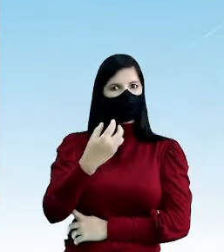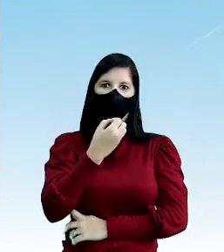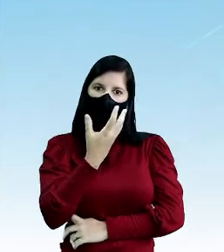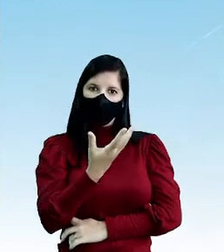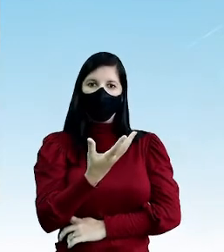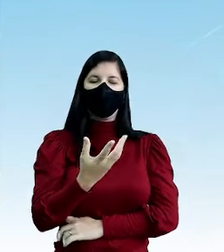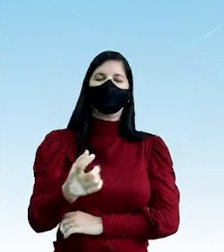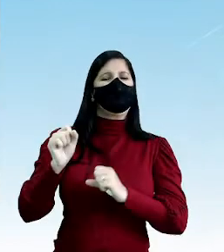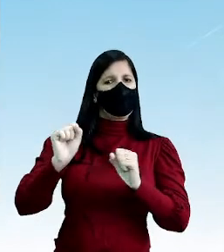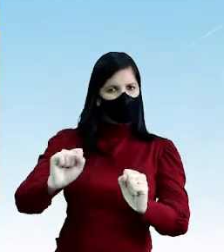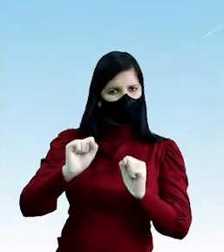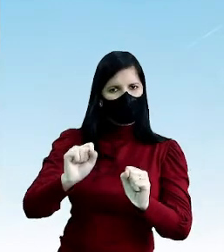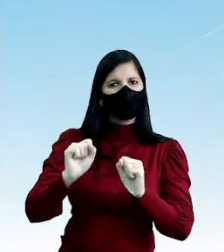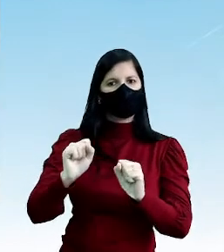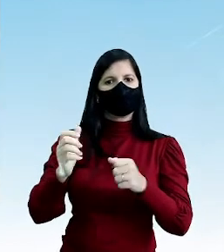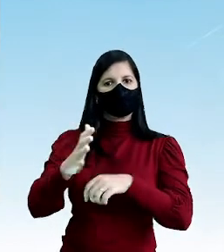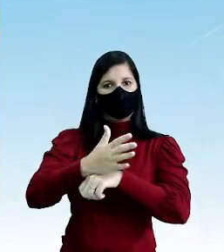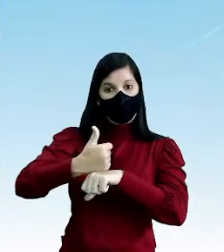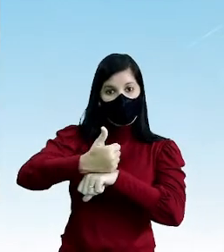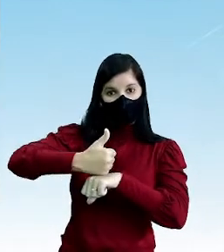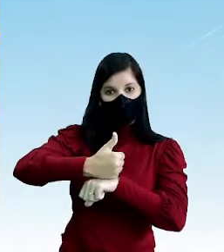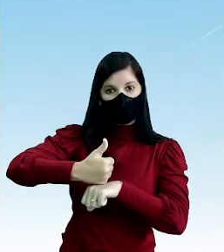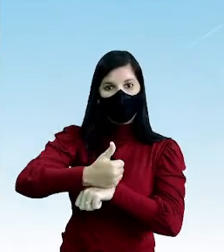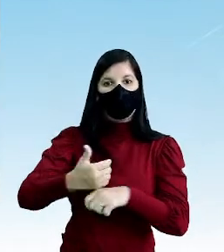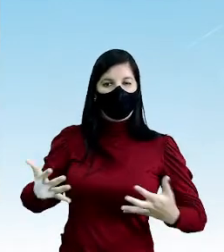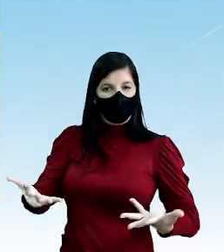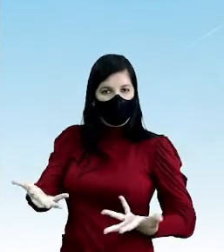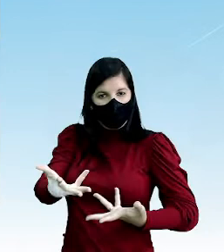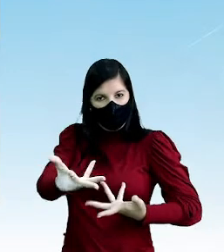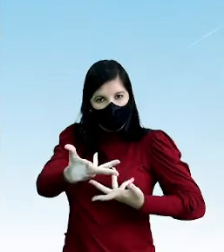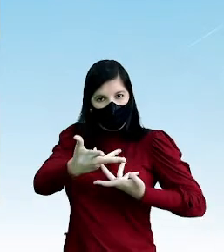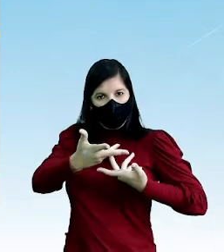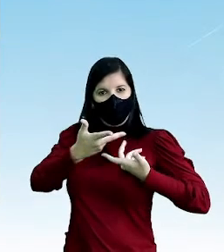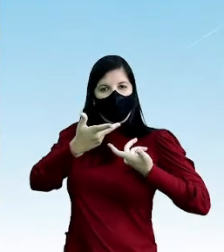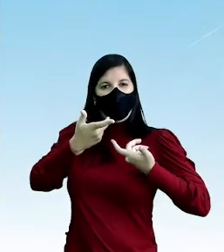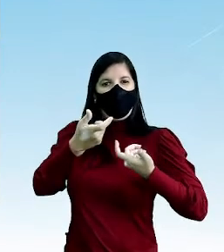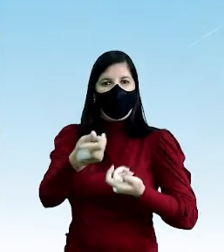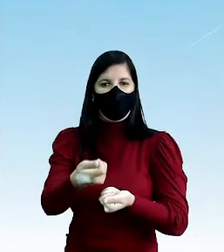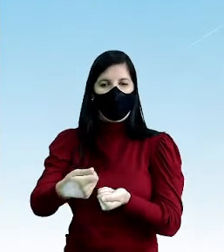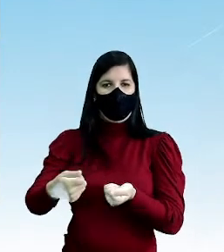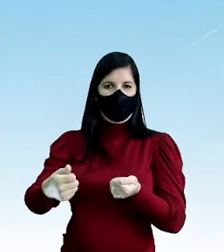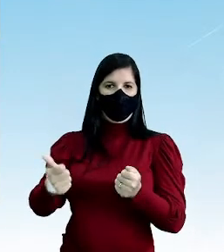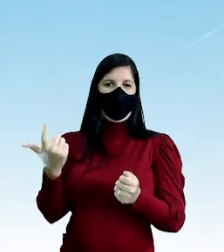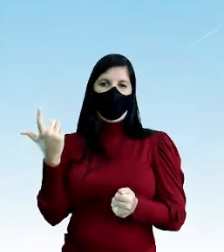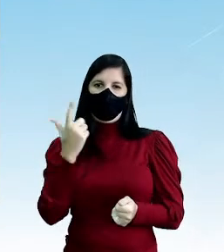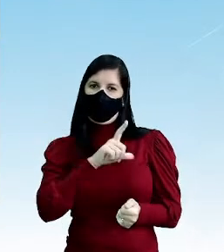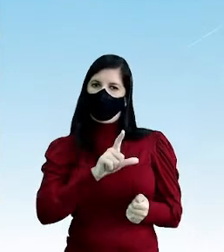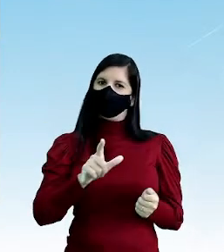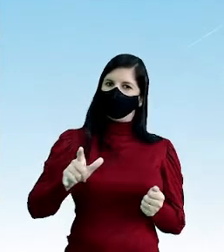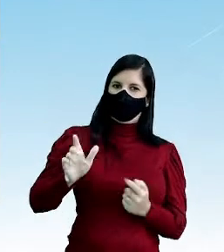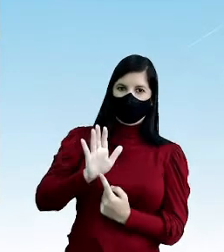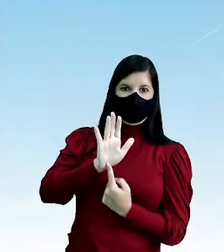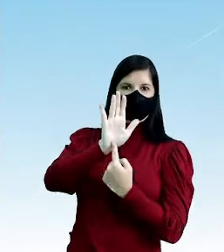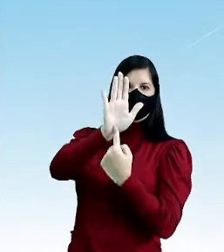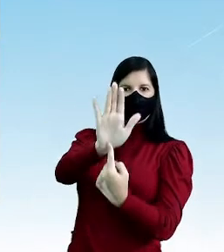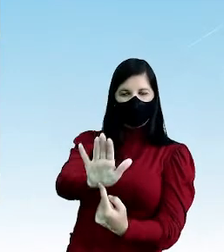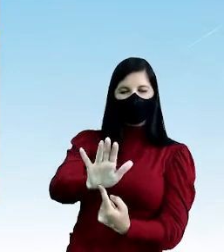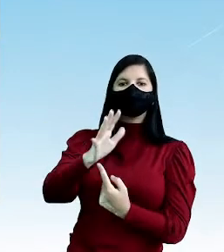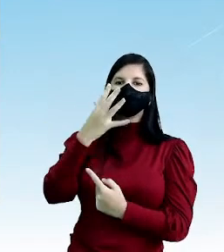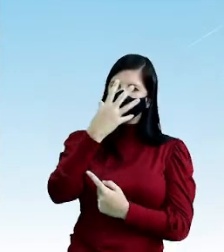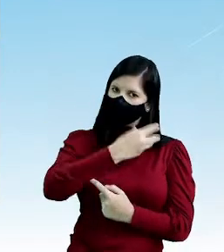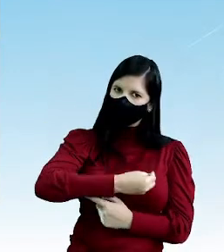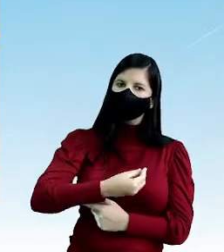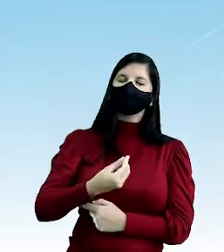pode ser profissional, né, artística, que as pessoas os dançarinos profissionais podem estar apresentando e mostrando